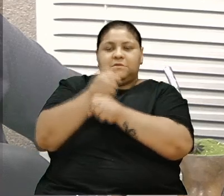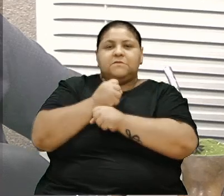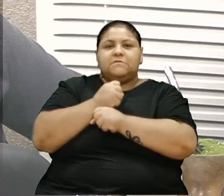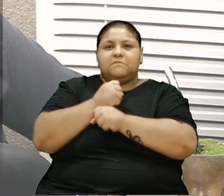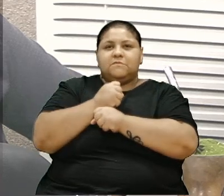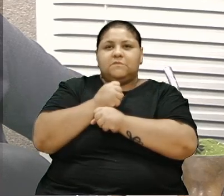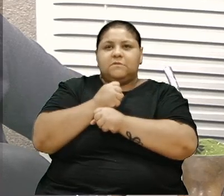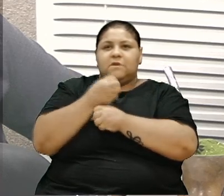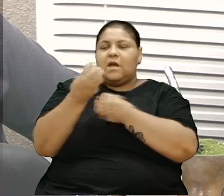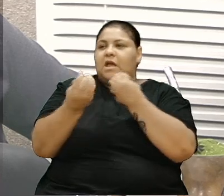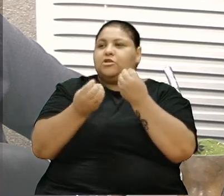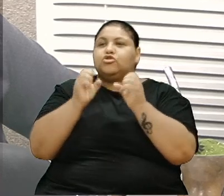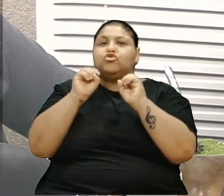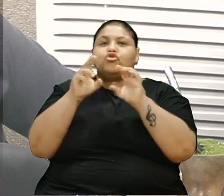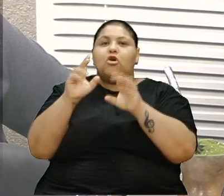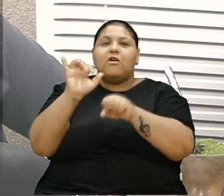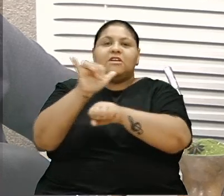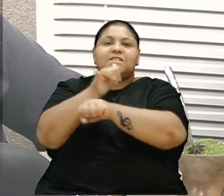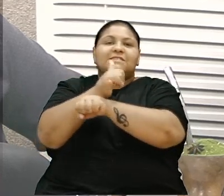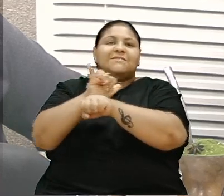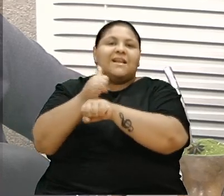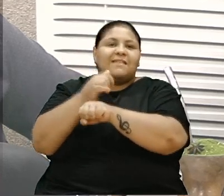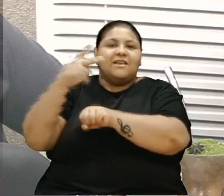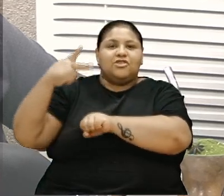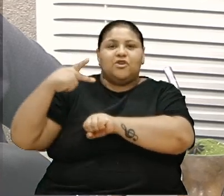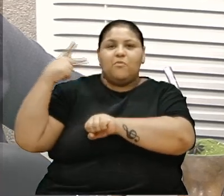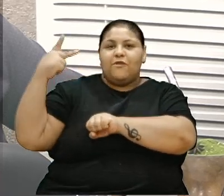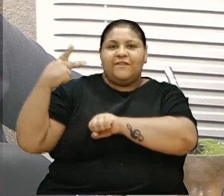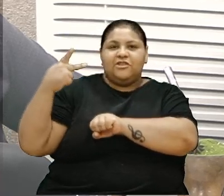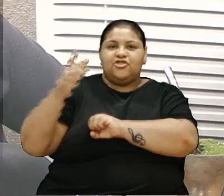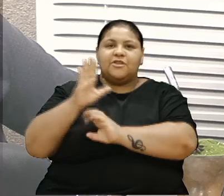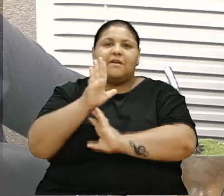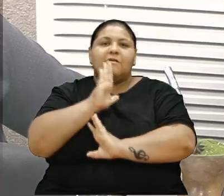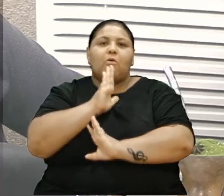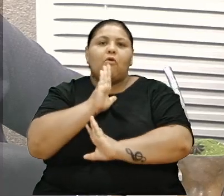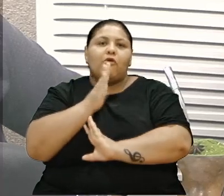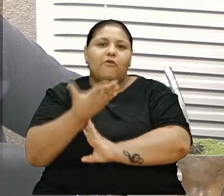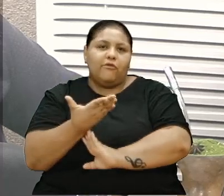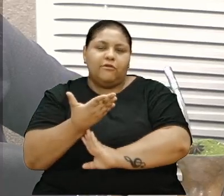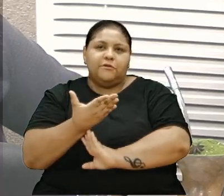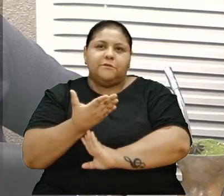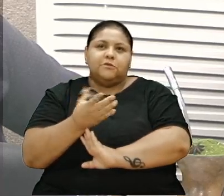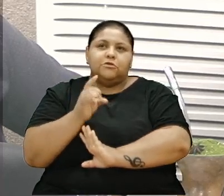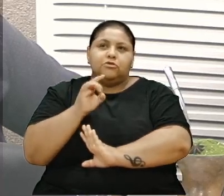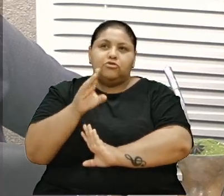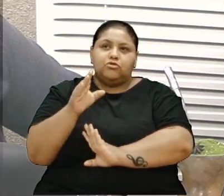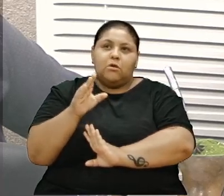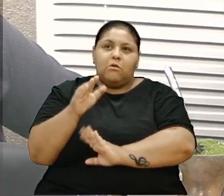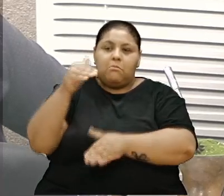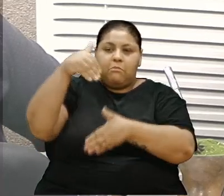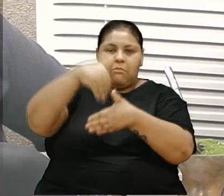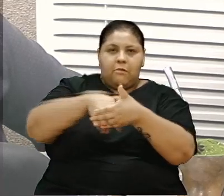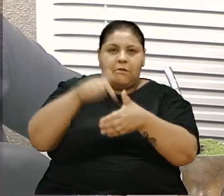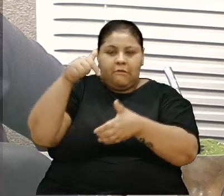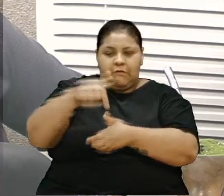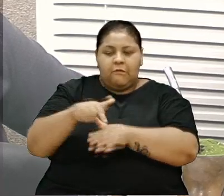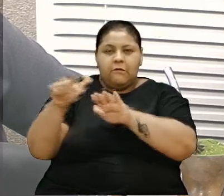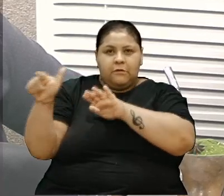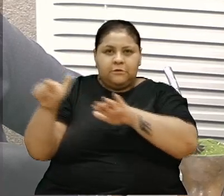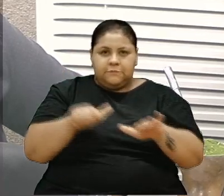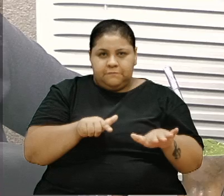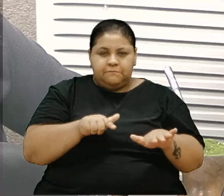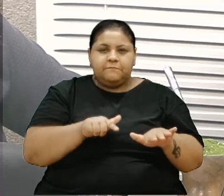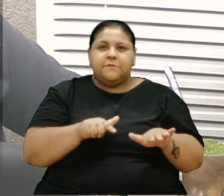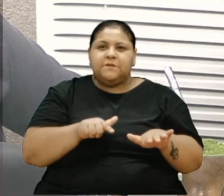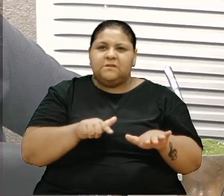como palanque político por muitas pessoas que não conhecem, não dominam. Essa palavra, senhor presidente. Apenas para angariar votos. E essa semana veio até mim